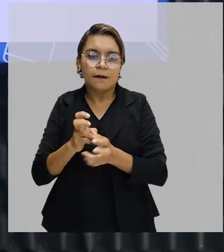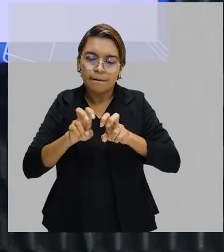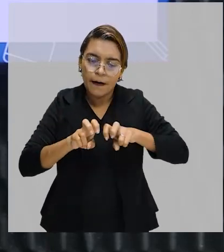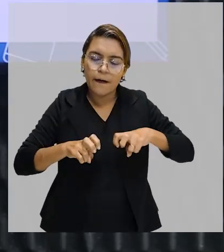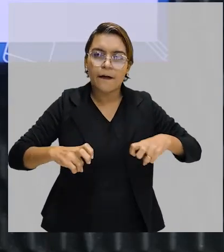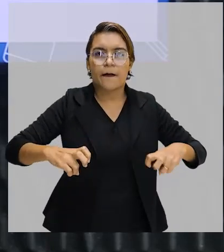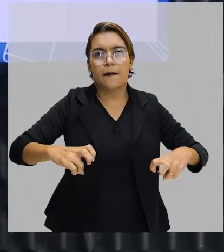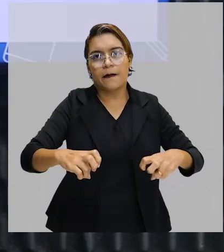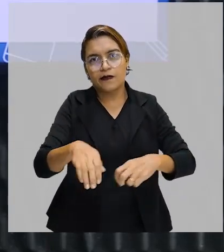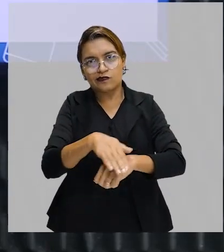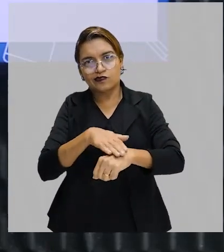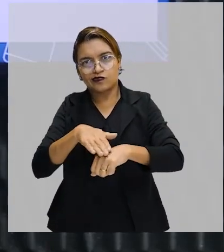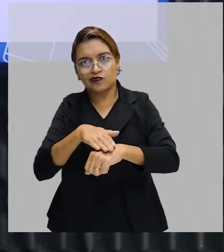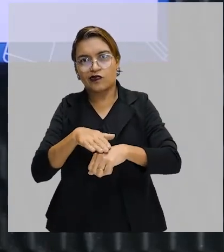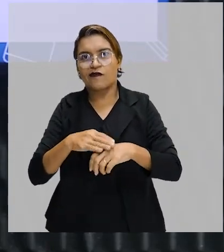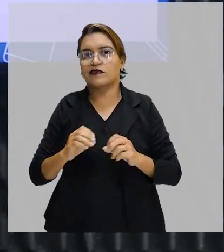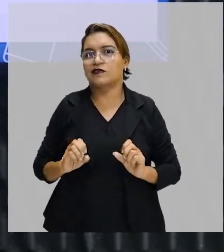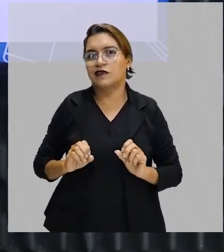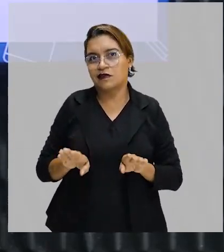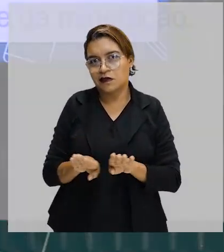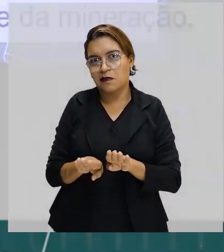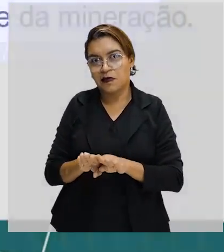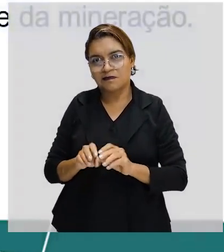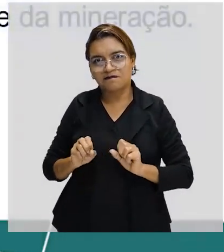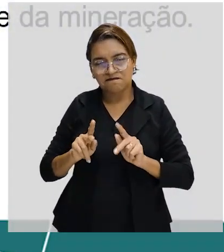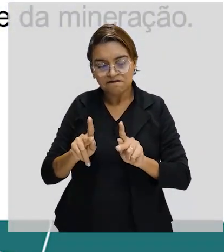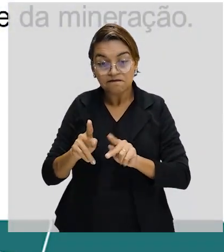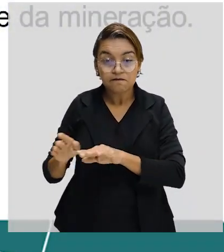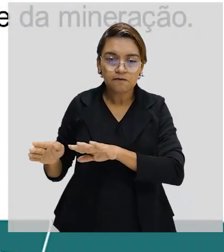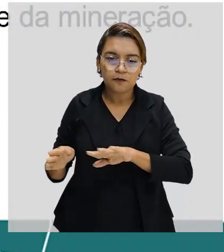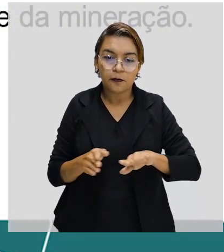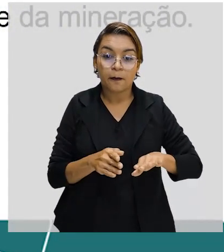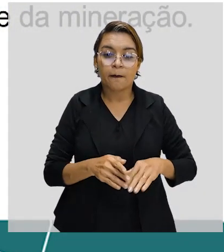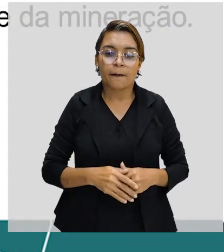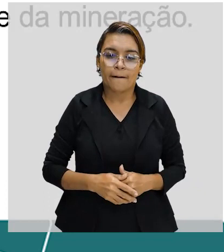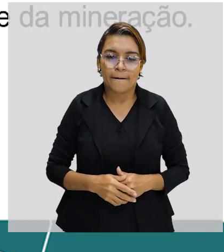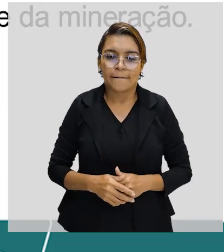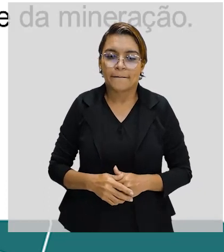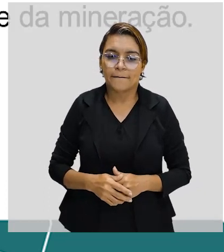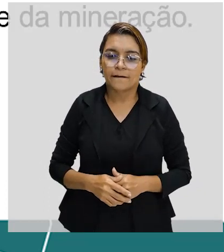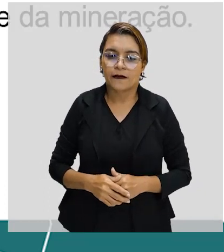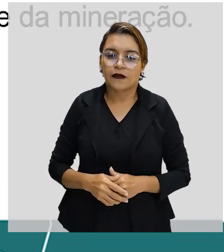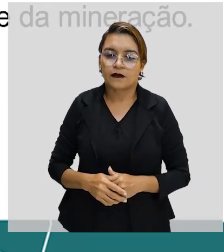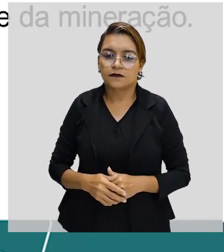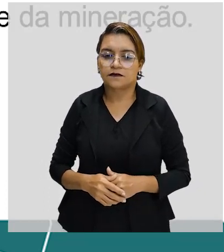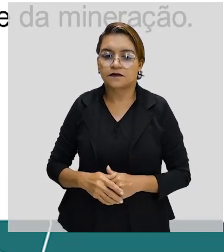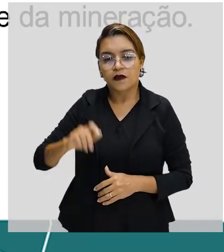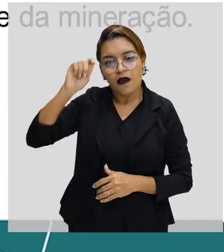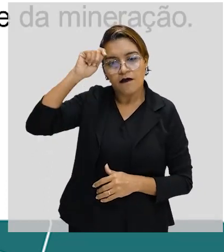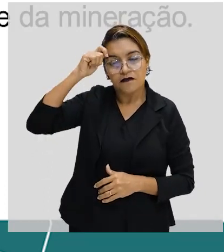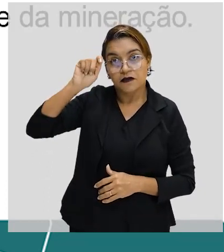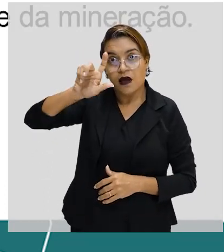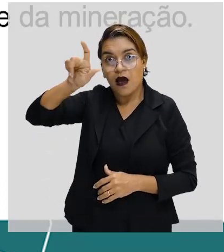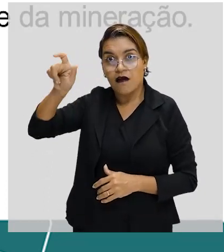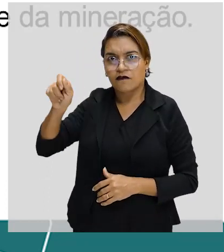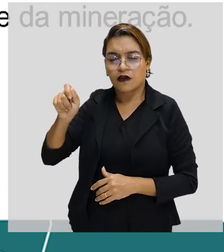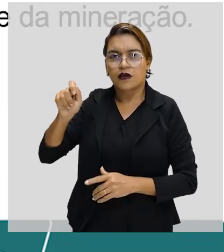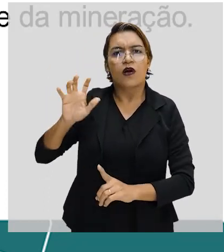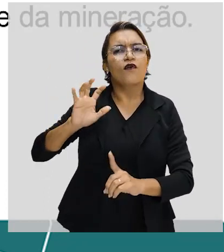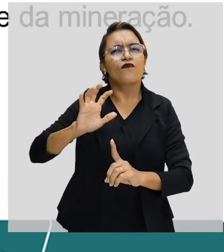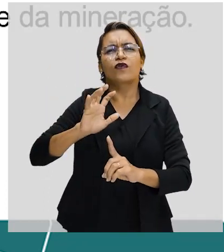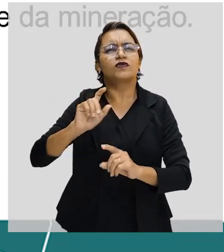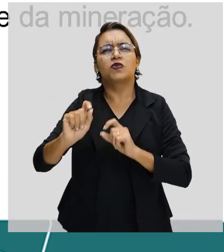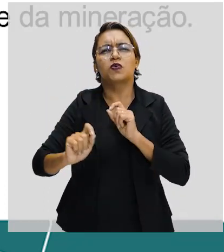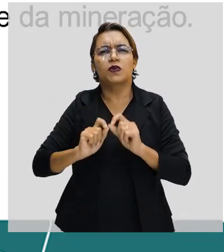de conversas em aulas independente do que seja tá bom Olha só influência africana nessa produção